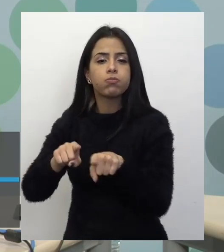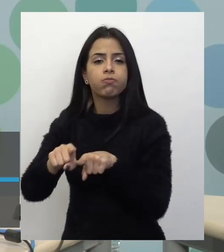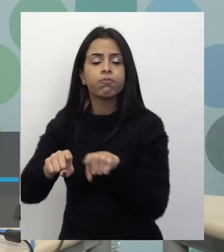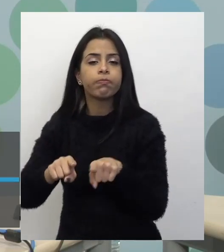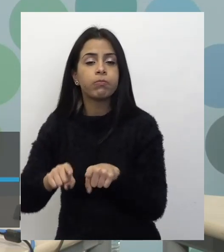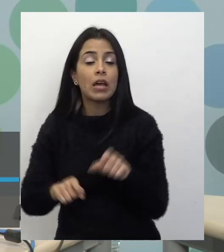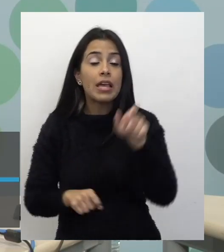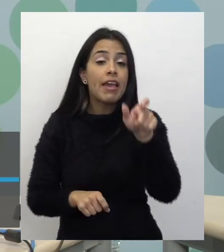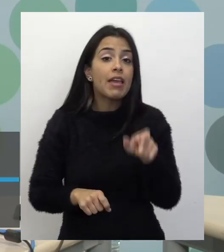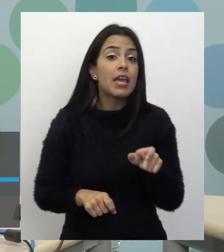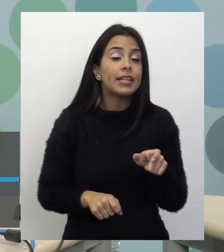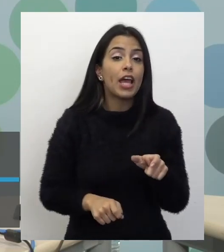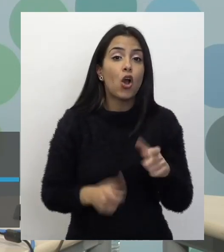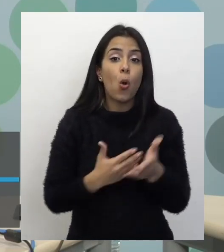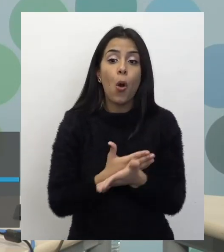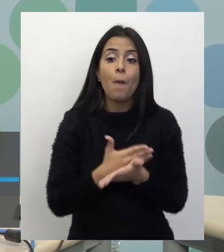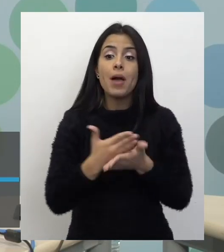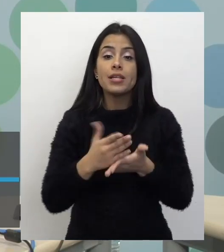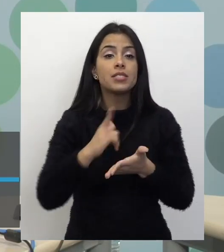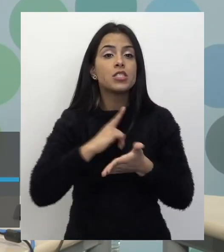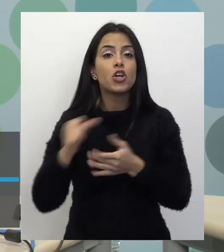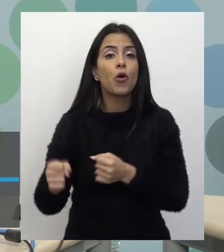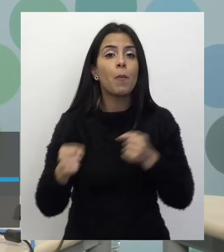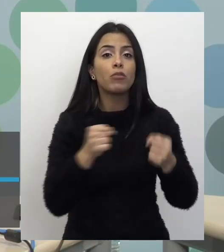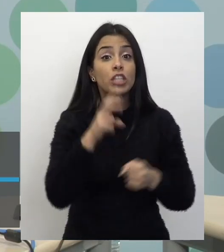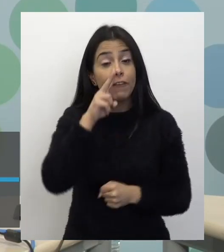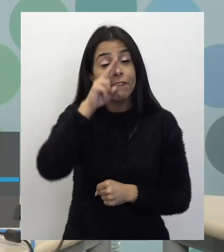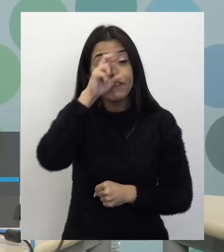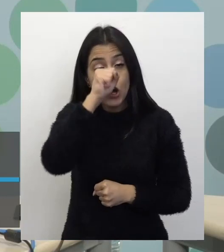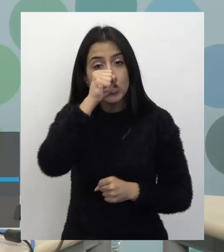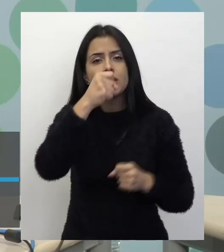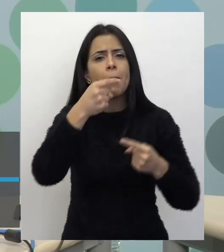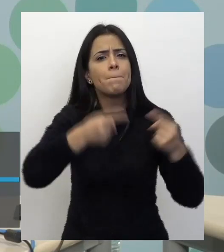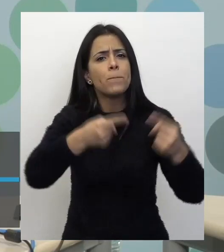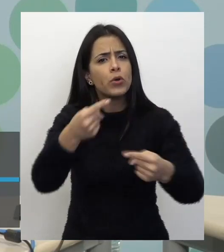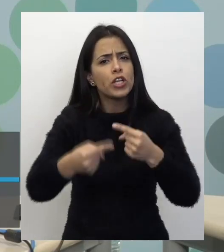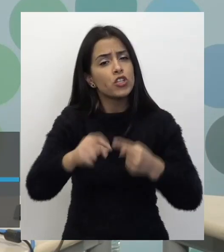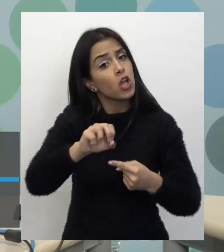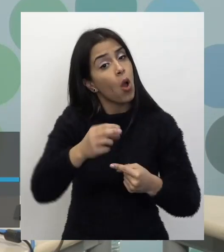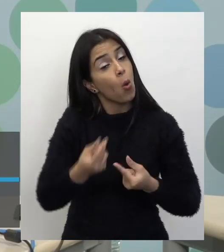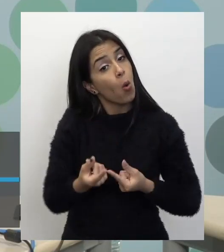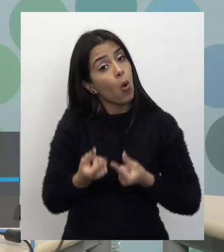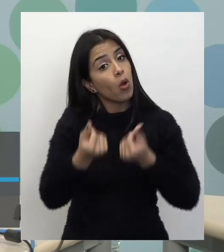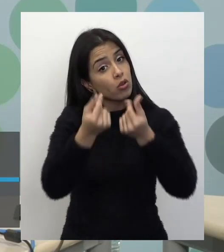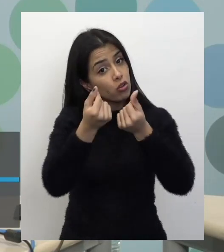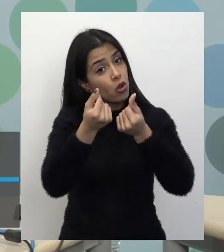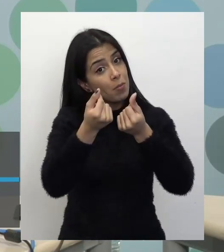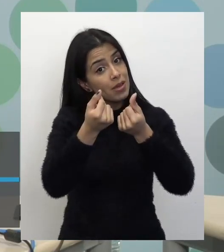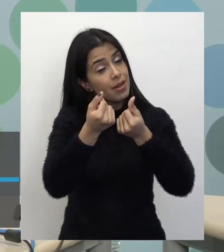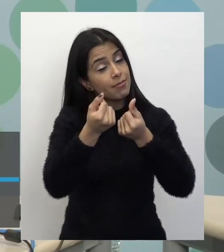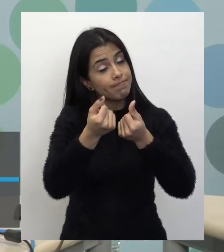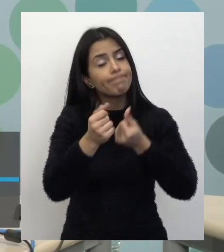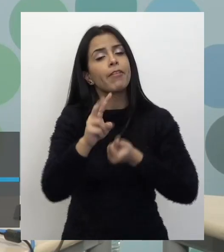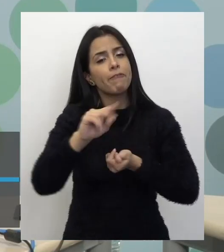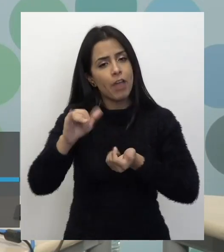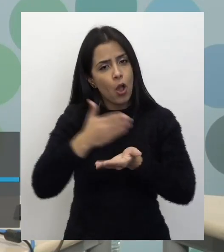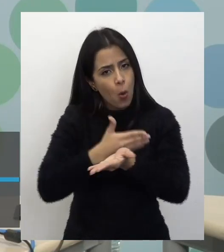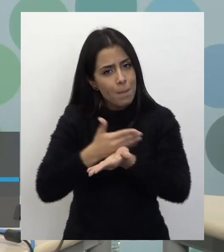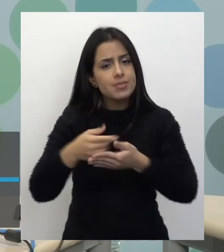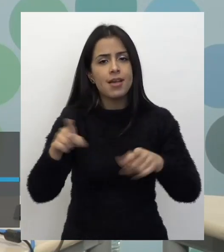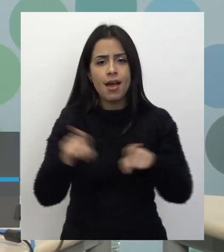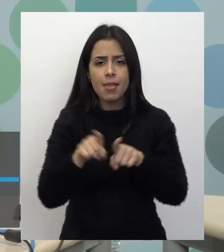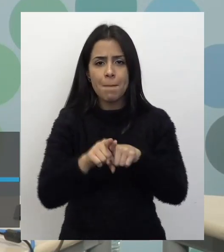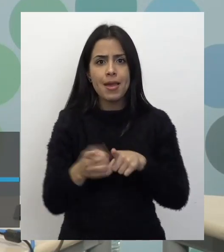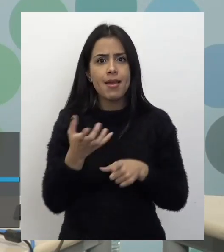aí como uma potência, como uma força política ou econômica, vai começar a querer dominar